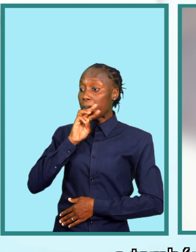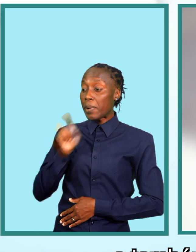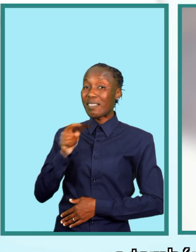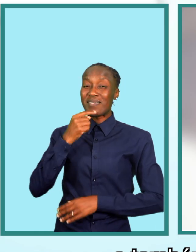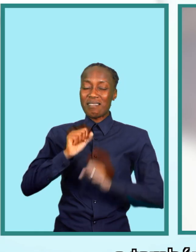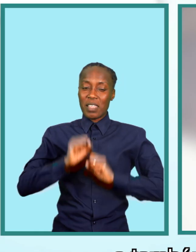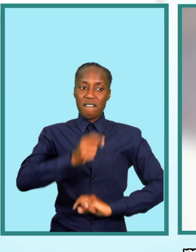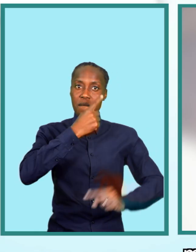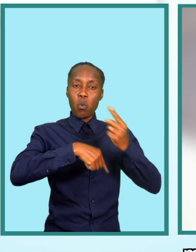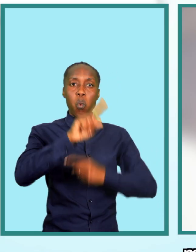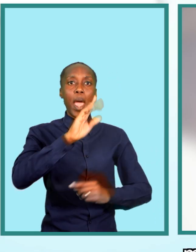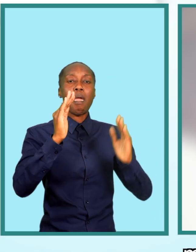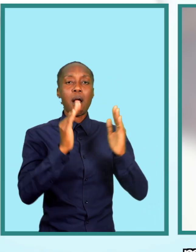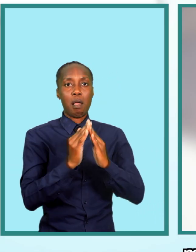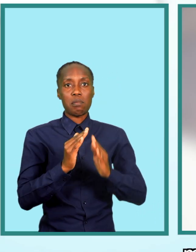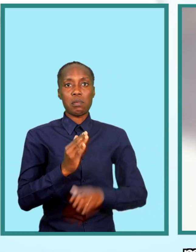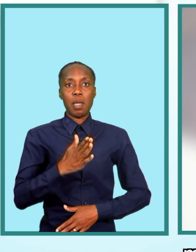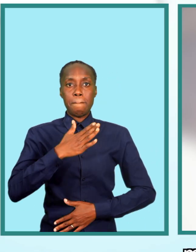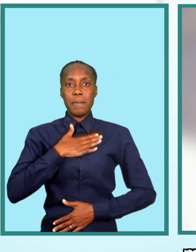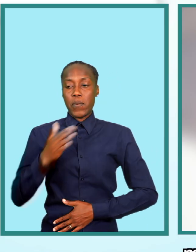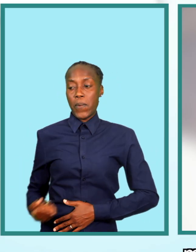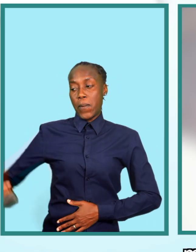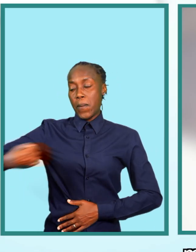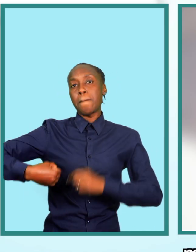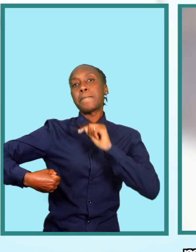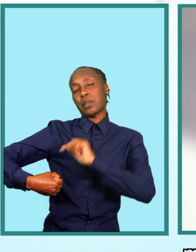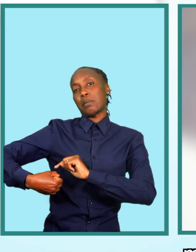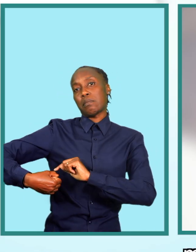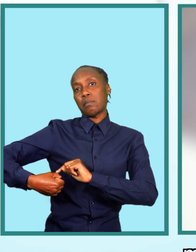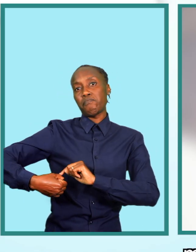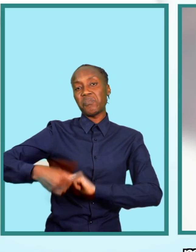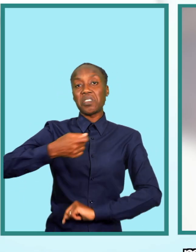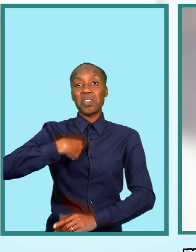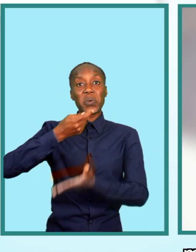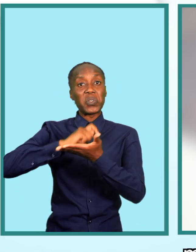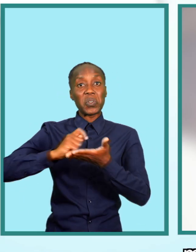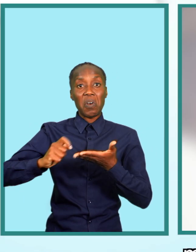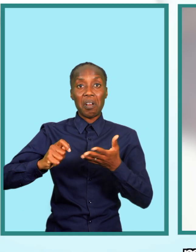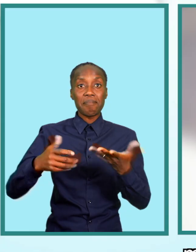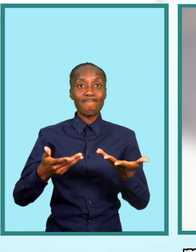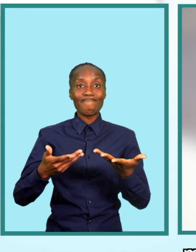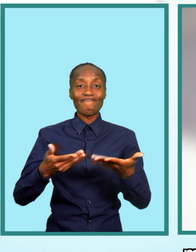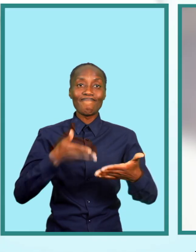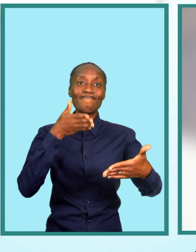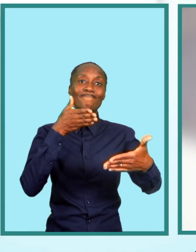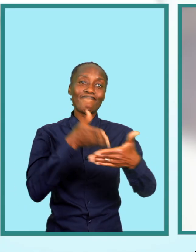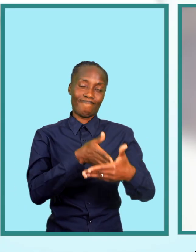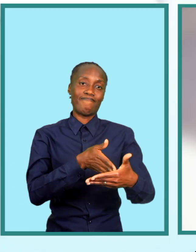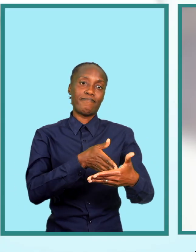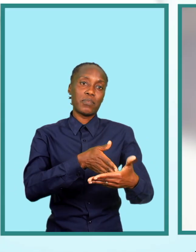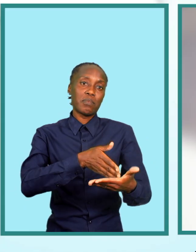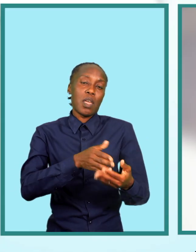grávida e meus pais disseram para eu ir ficar com meu marido,